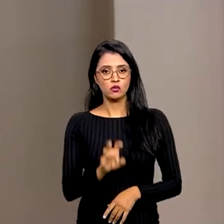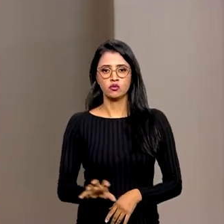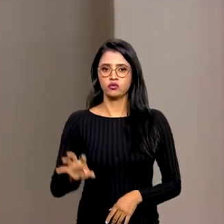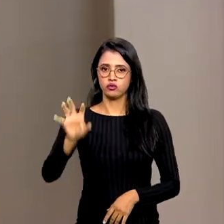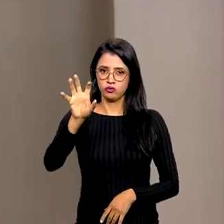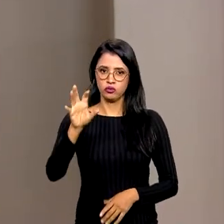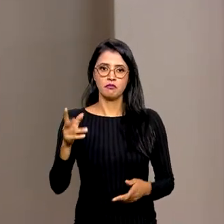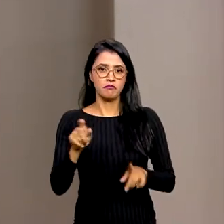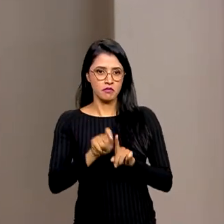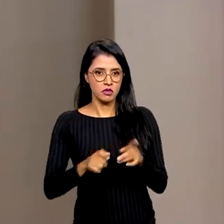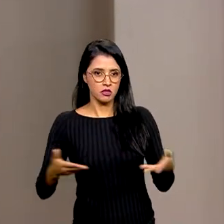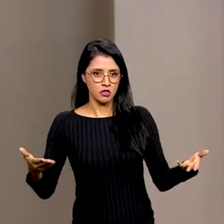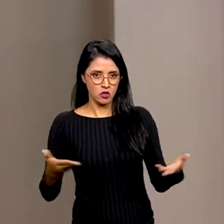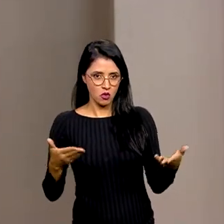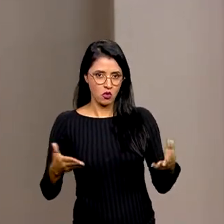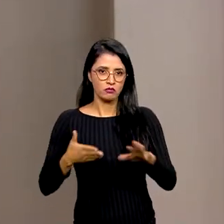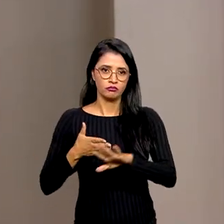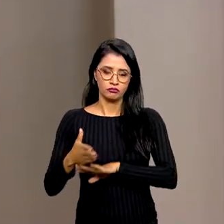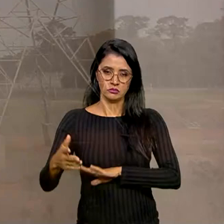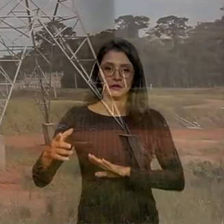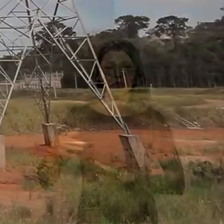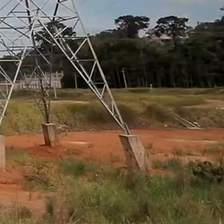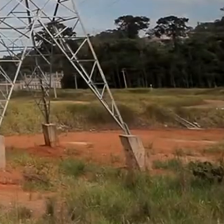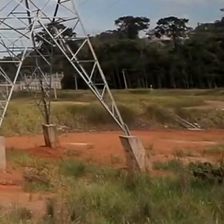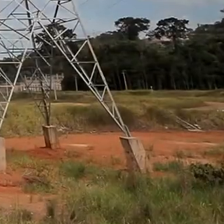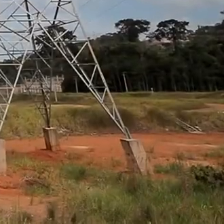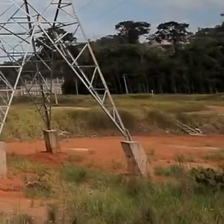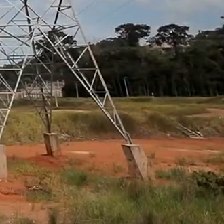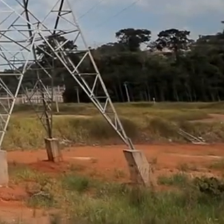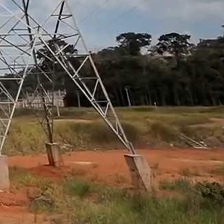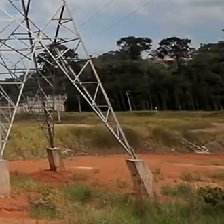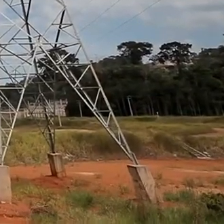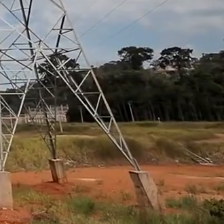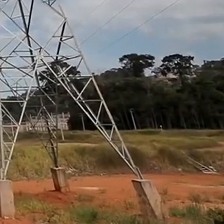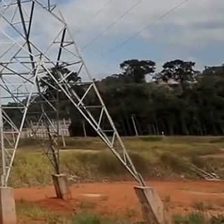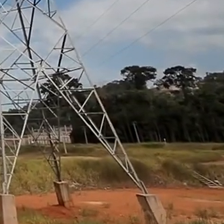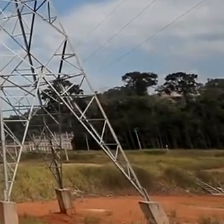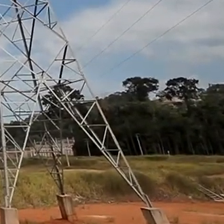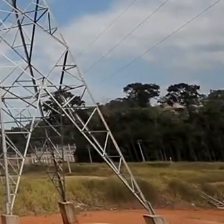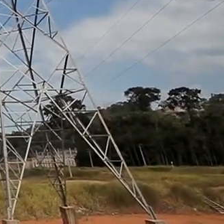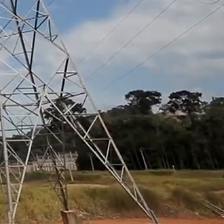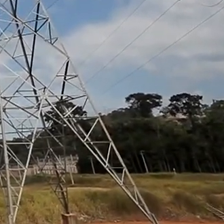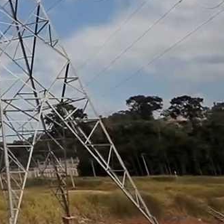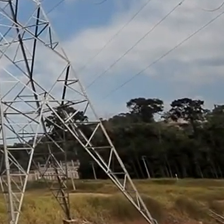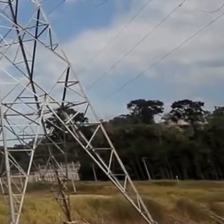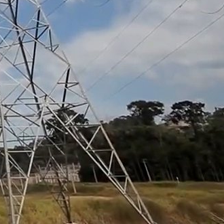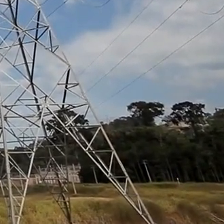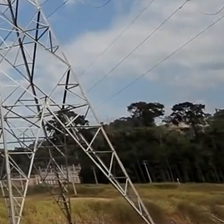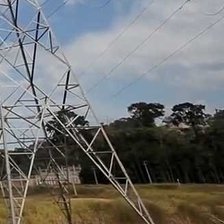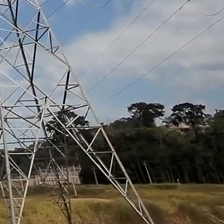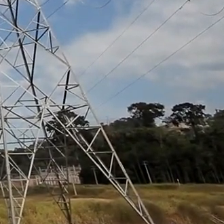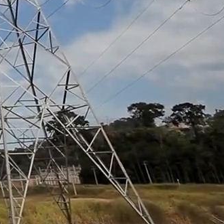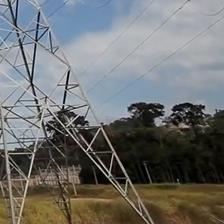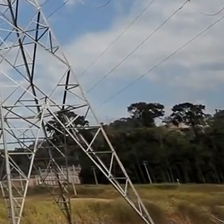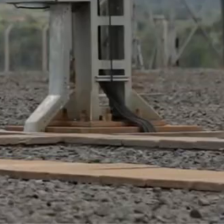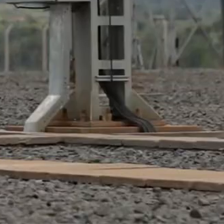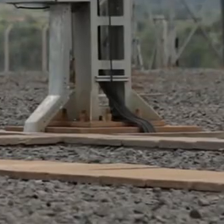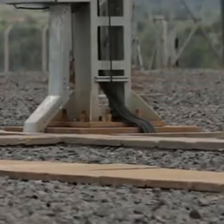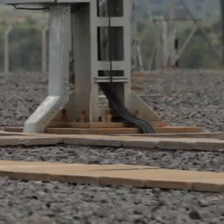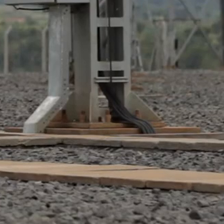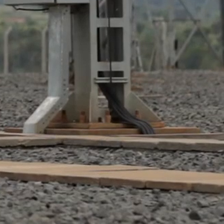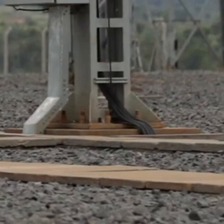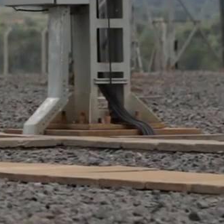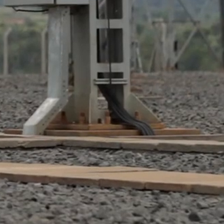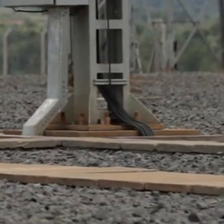em audiência na Câmara dos Deputados o Ministro Alexandre Silveira explicou que não houve Apagão No Brasil e sim